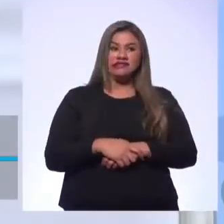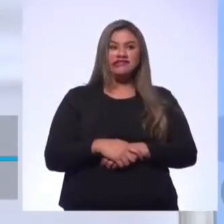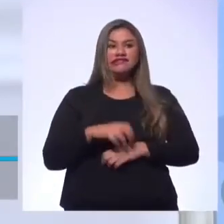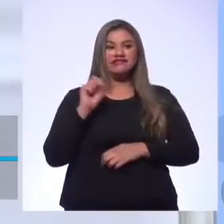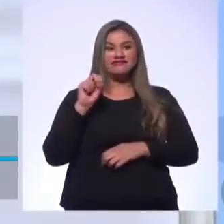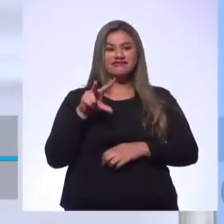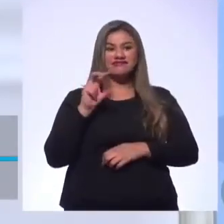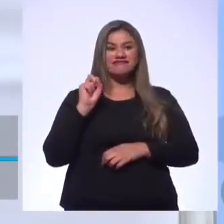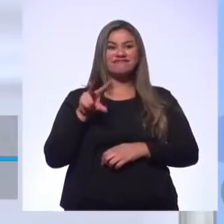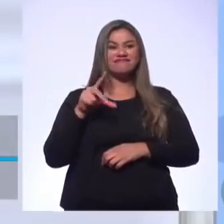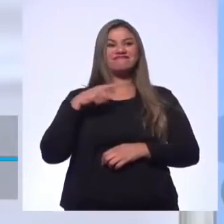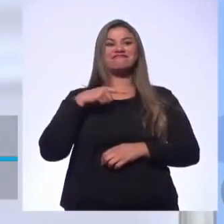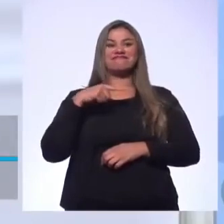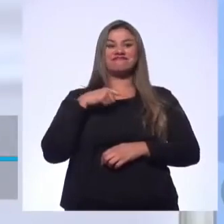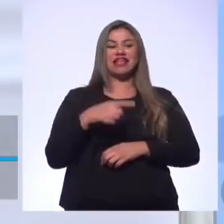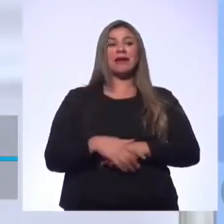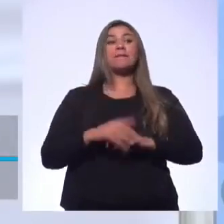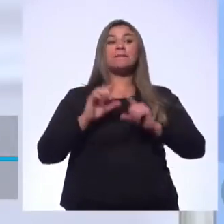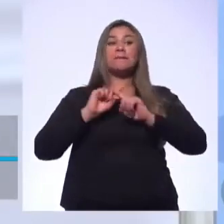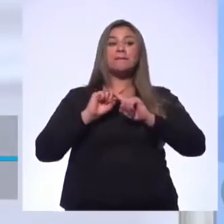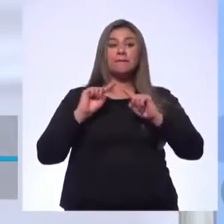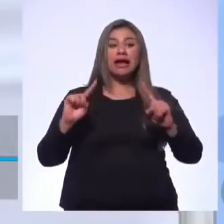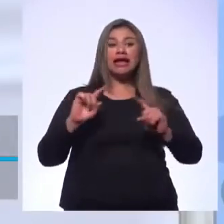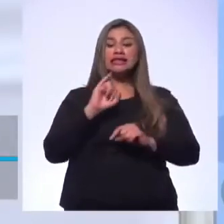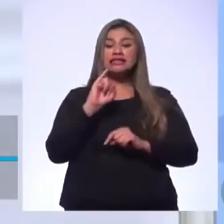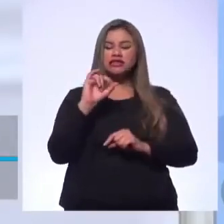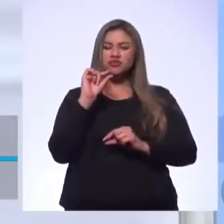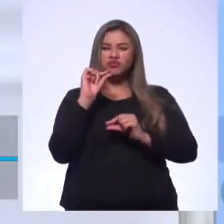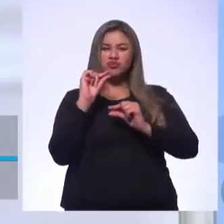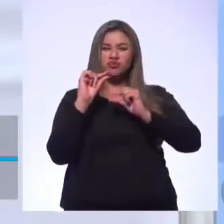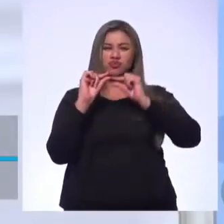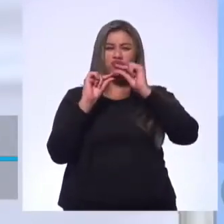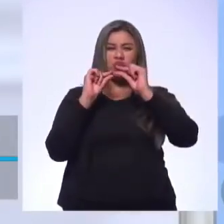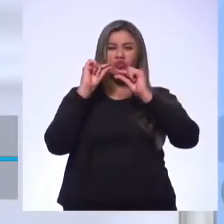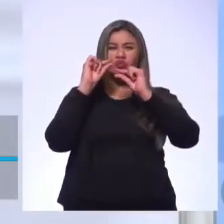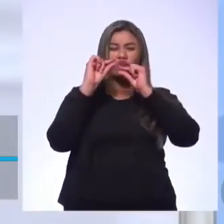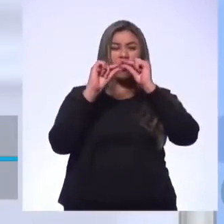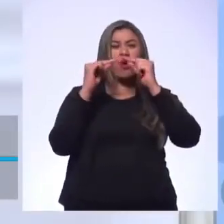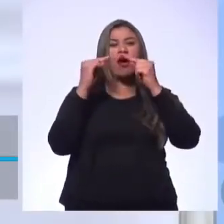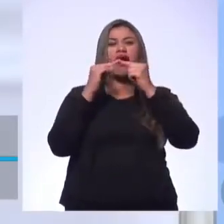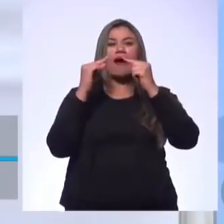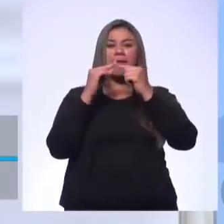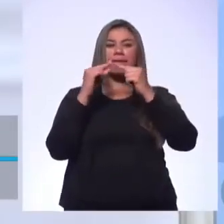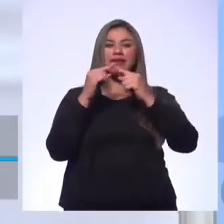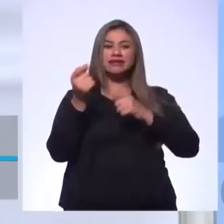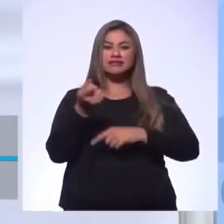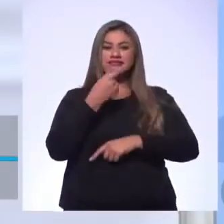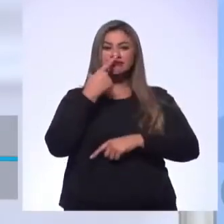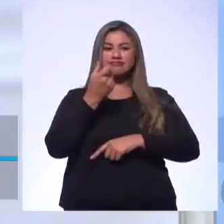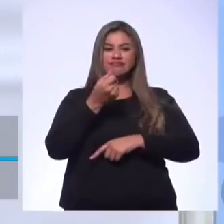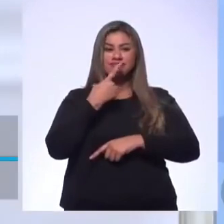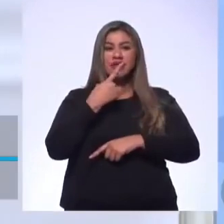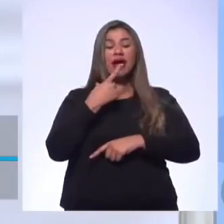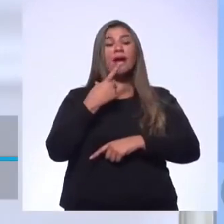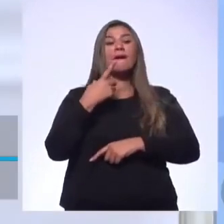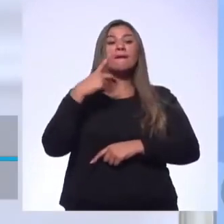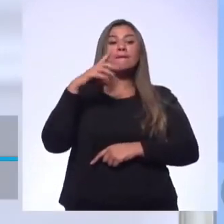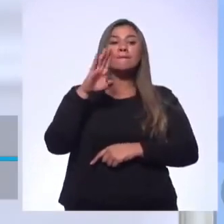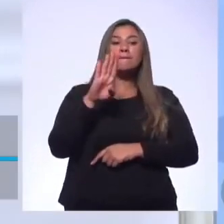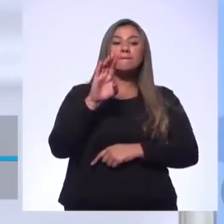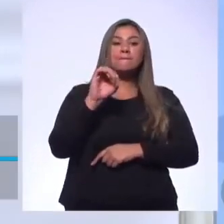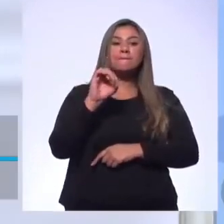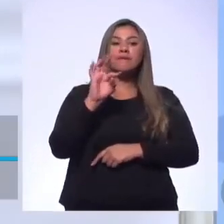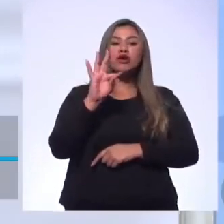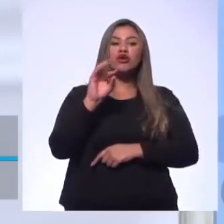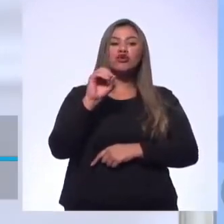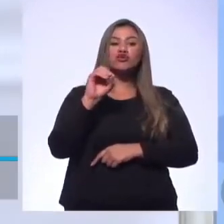assim, se você usar em pequenas doses, vira um remédio. O Botox, tá, gente? Em princípio não era para estética. Ele era para um problema de pessoas que nascem